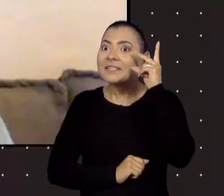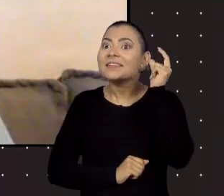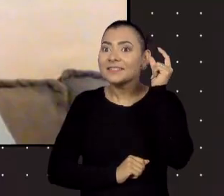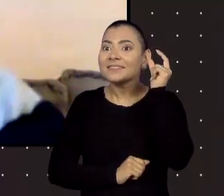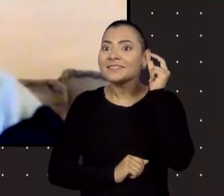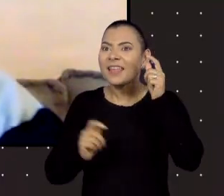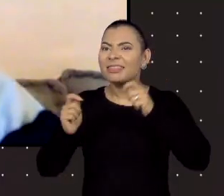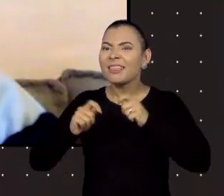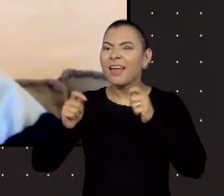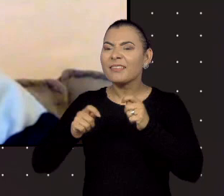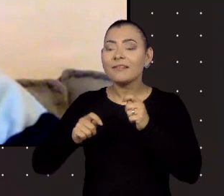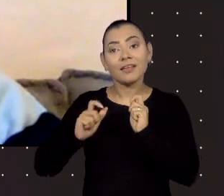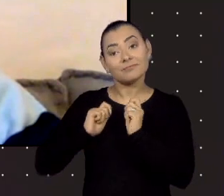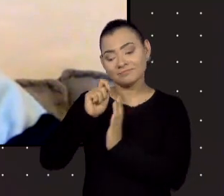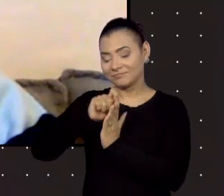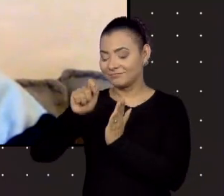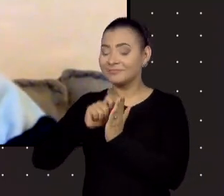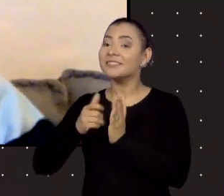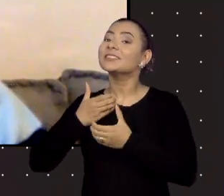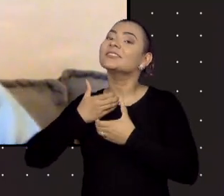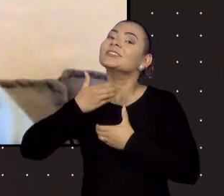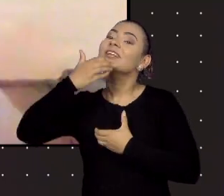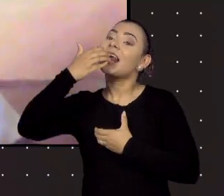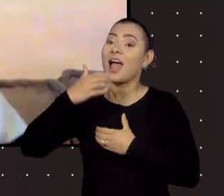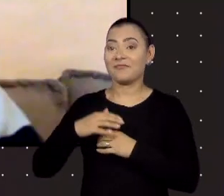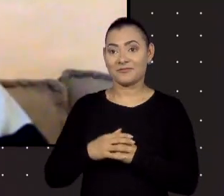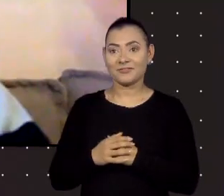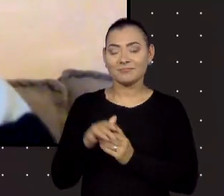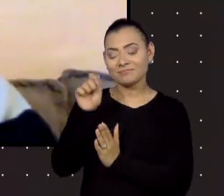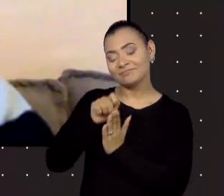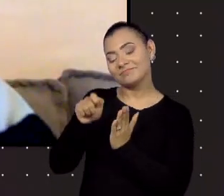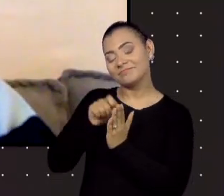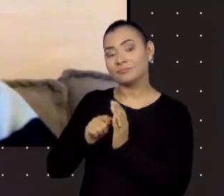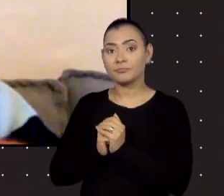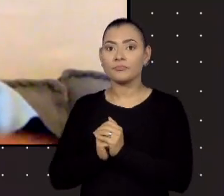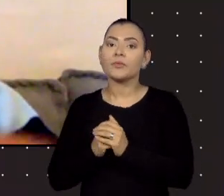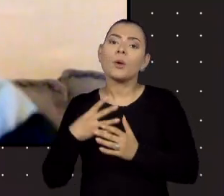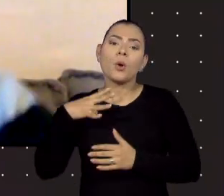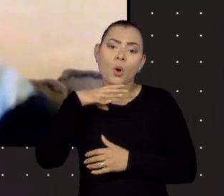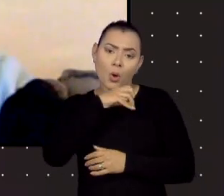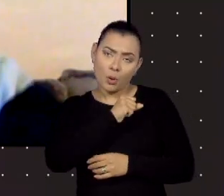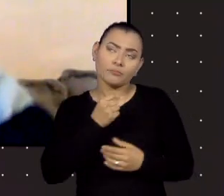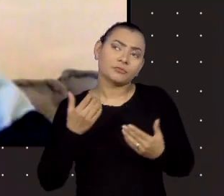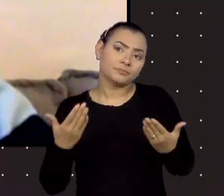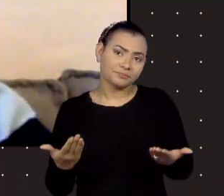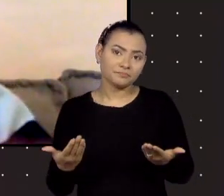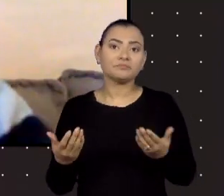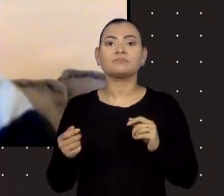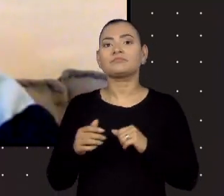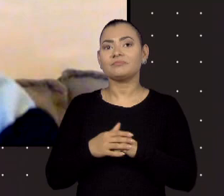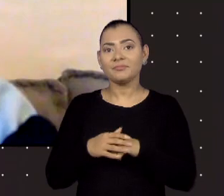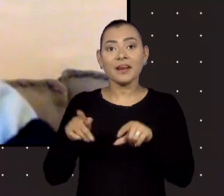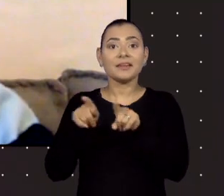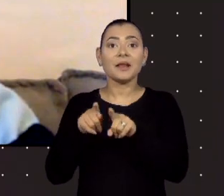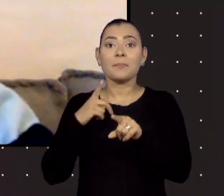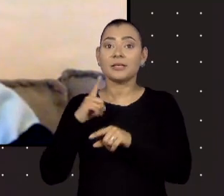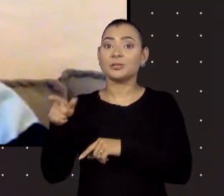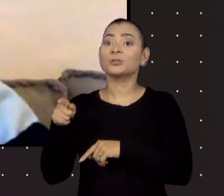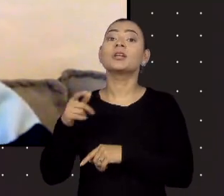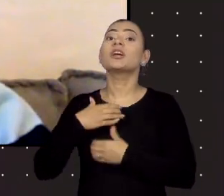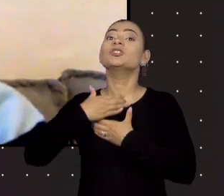escrevi da girafa pela cidade. Claro, com aquele pescoço enorme, enroscando nos fios